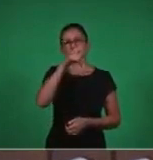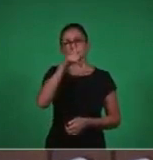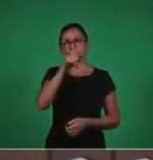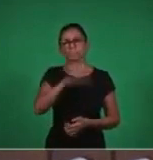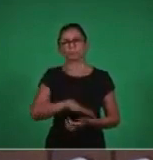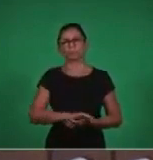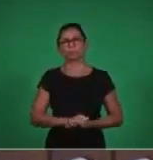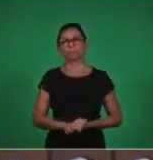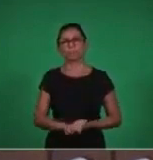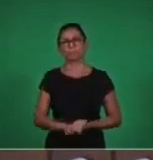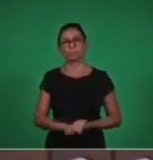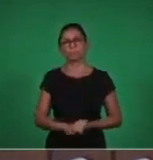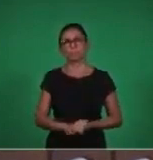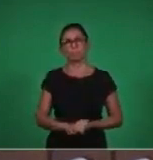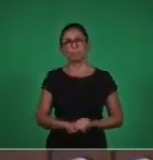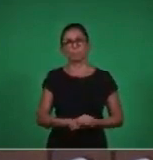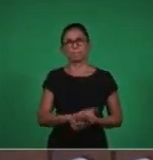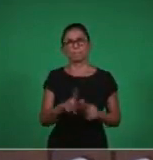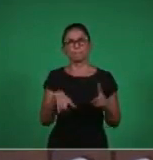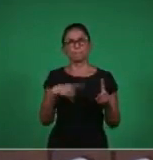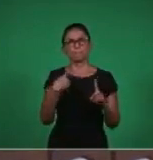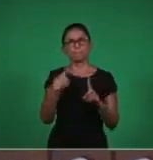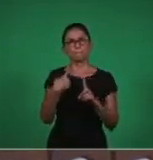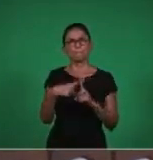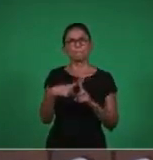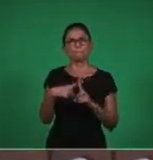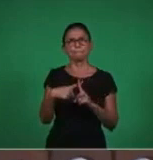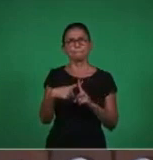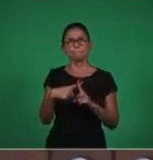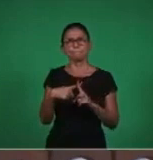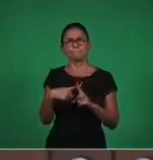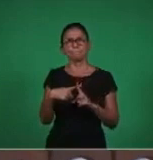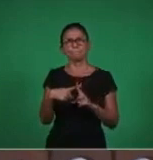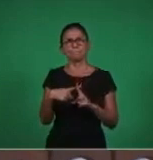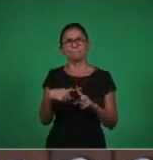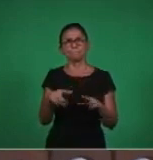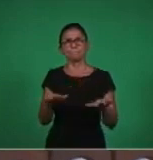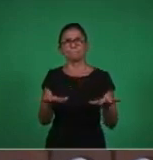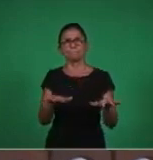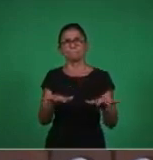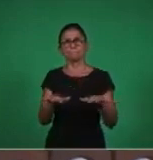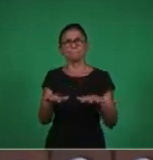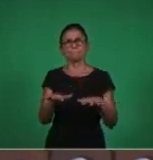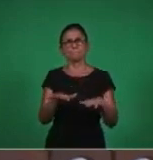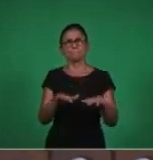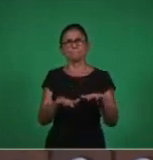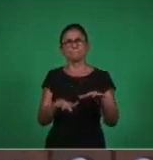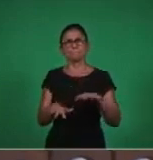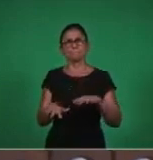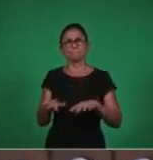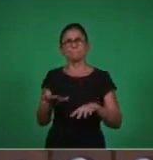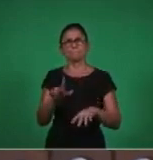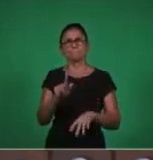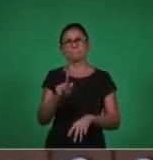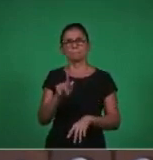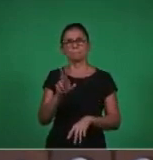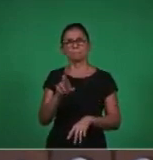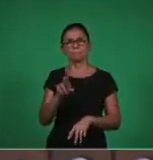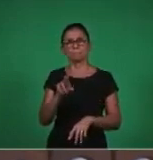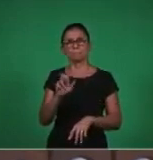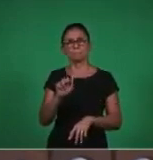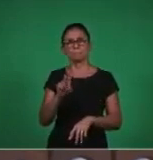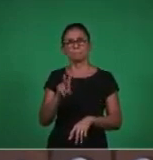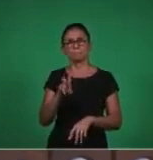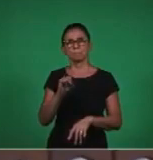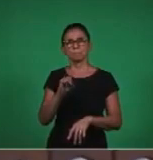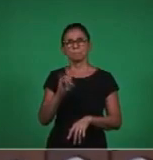mais da gravitação, não é? Que existe, porque é o fenômeno da gravitação. É quem